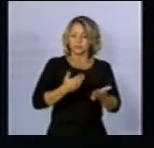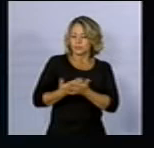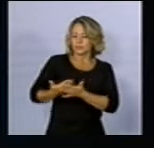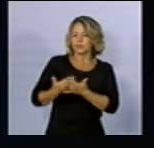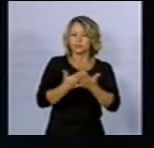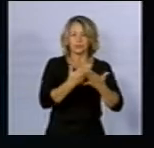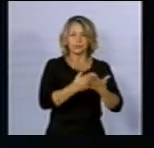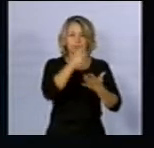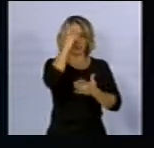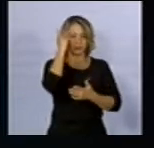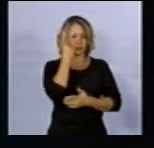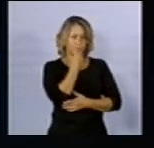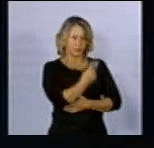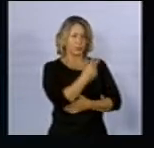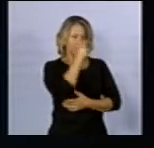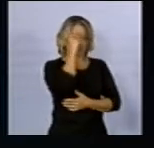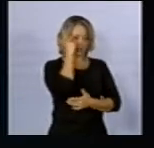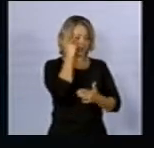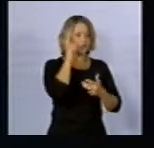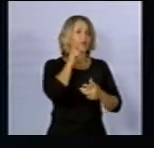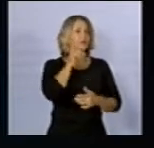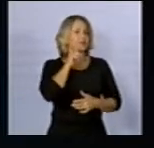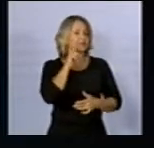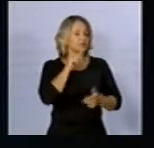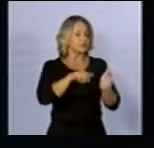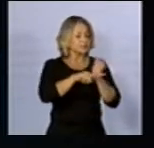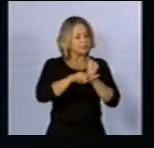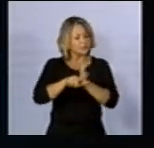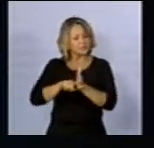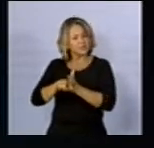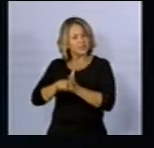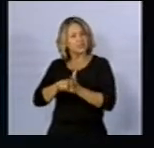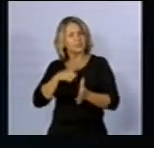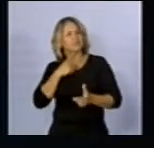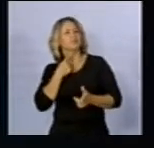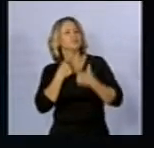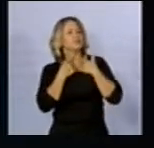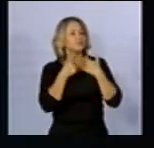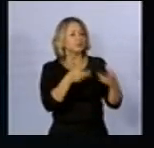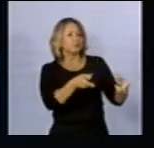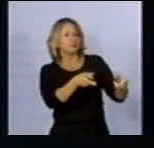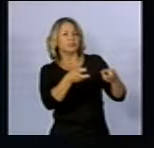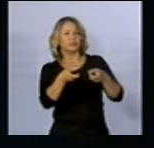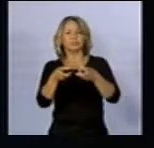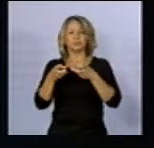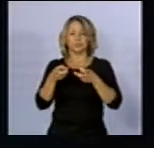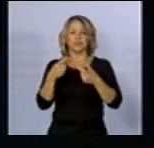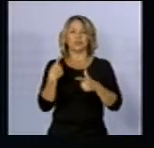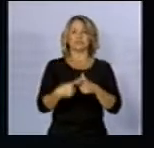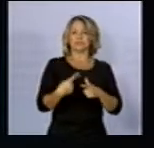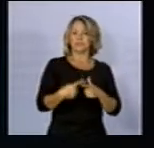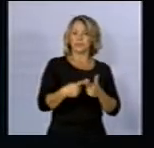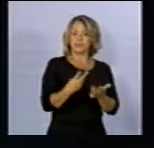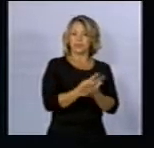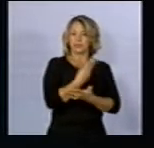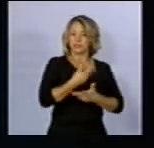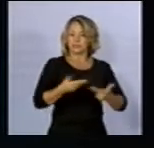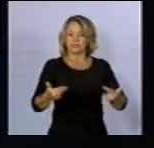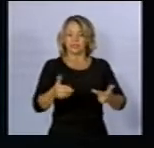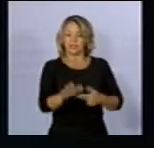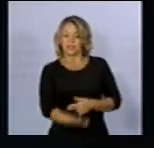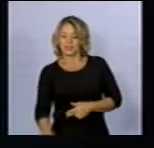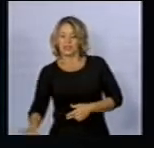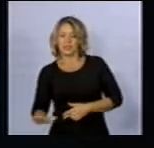dois pesquisadores americanos interessados em analisar as características de crianças